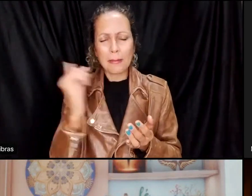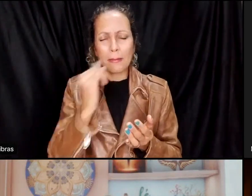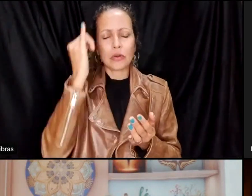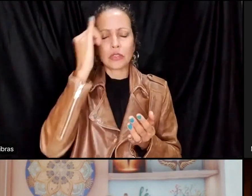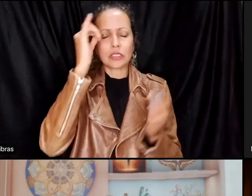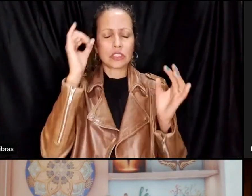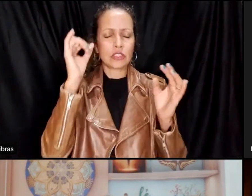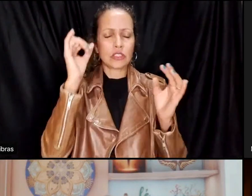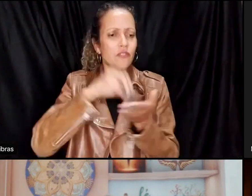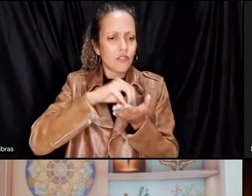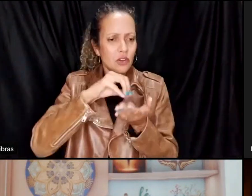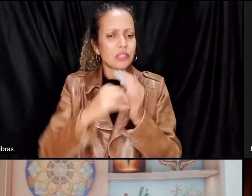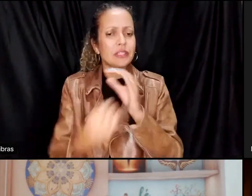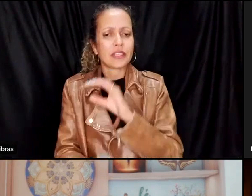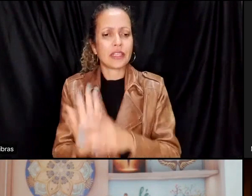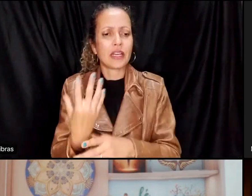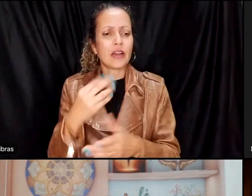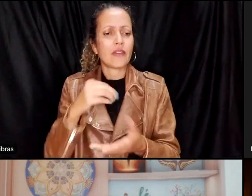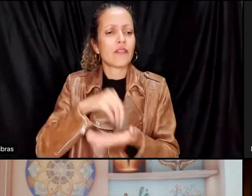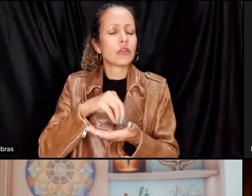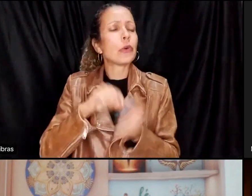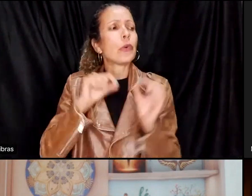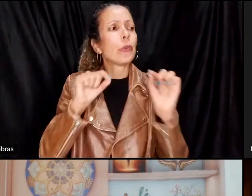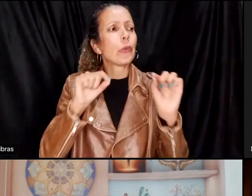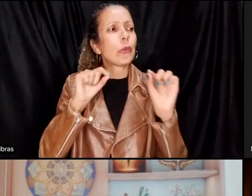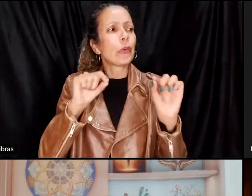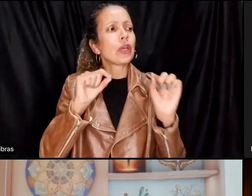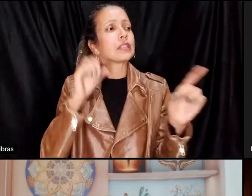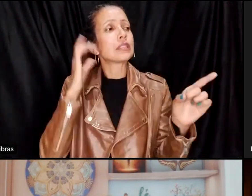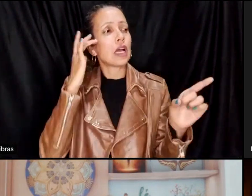que ninguém está olhando pra esse lado dessa sociedade.